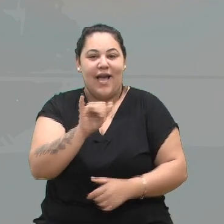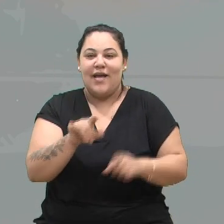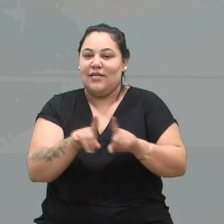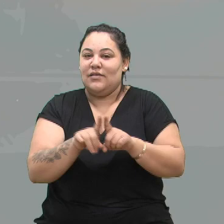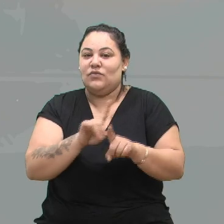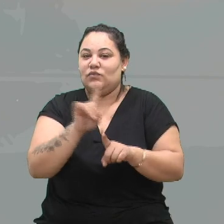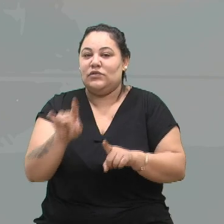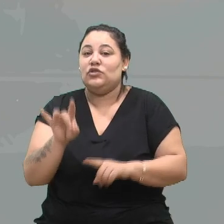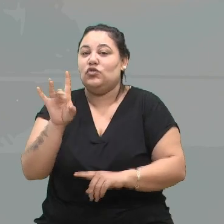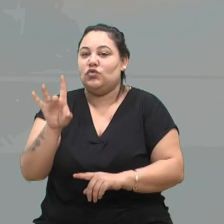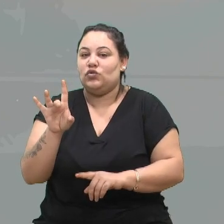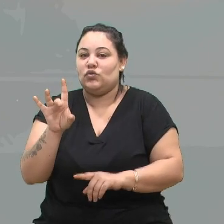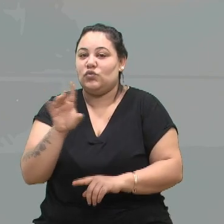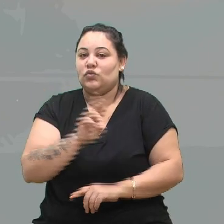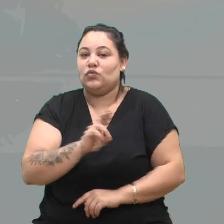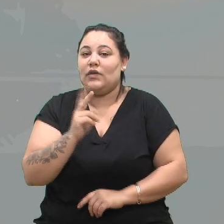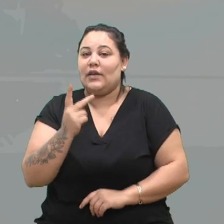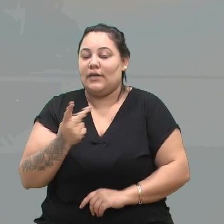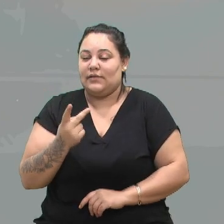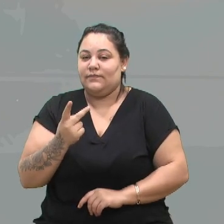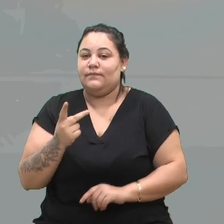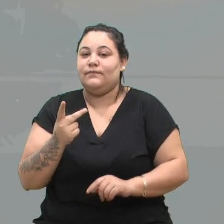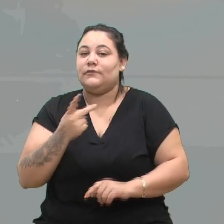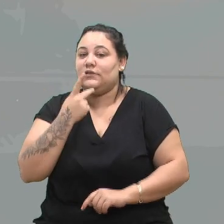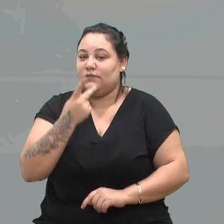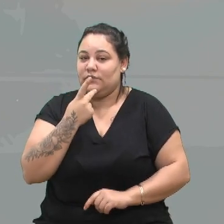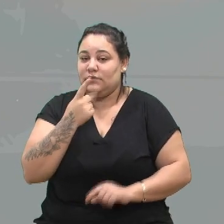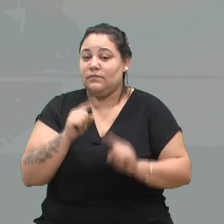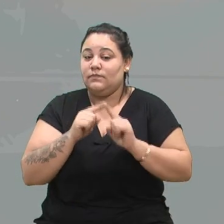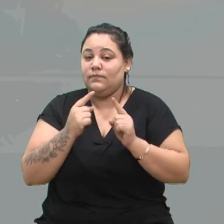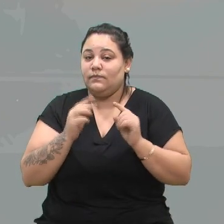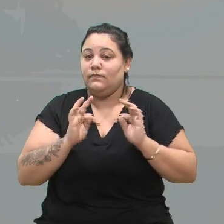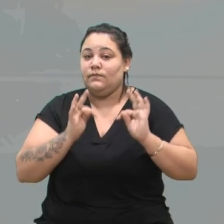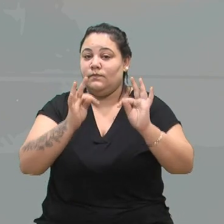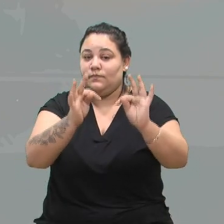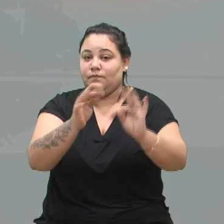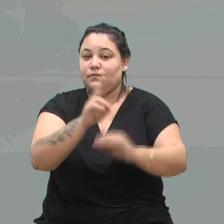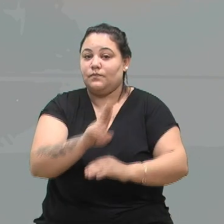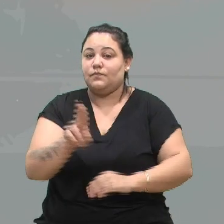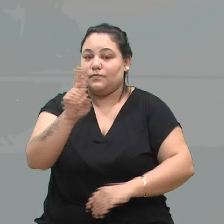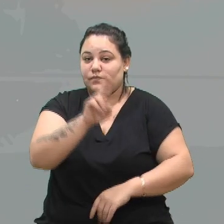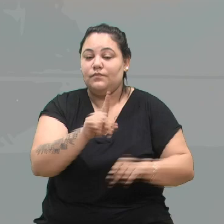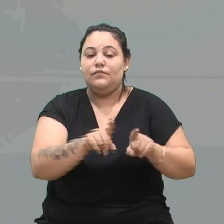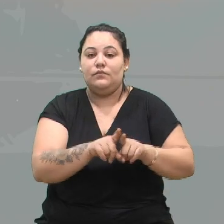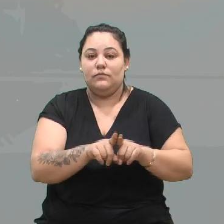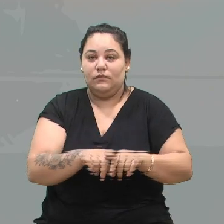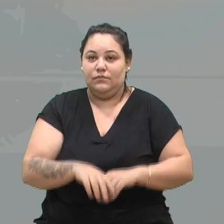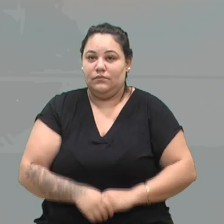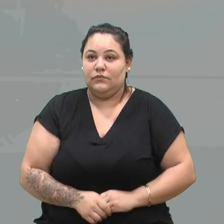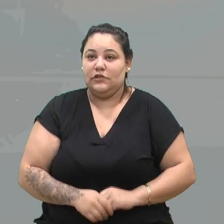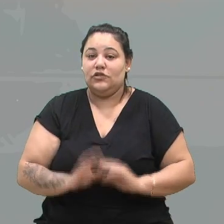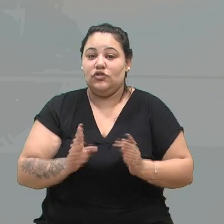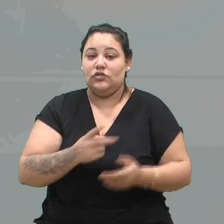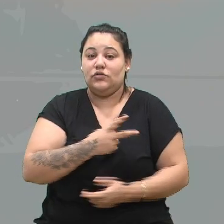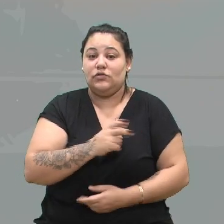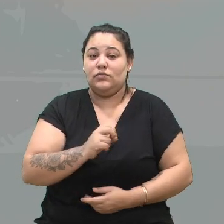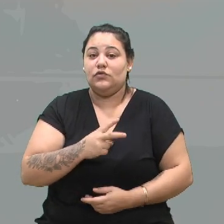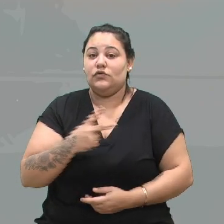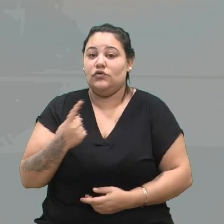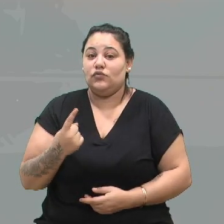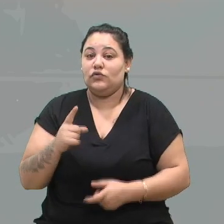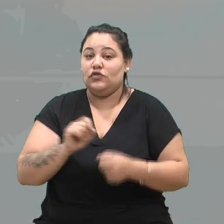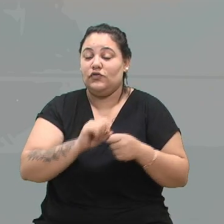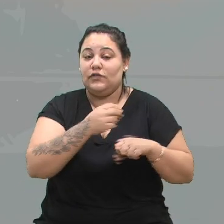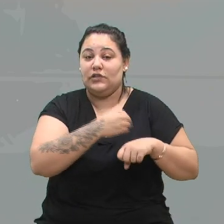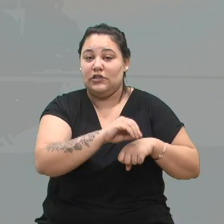da figura dos recursos humanos, mas sim da tecnologia aplicada. E já desde 2021 fizemos indicação